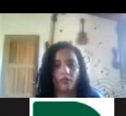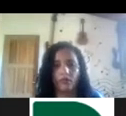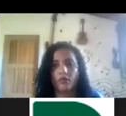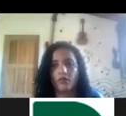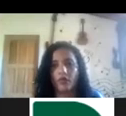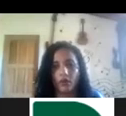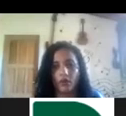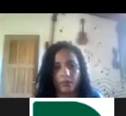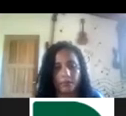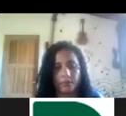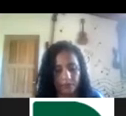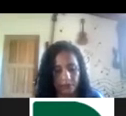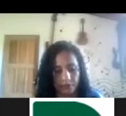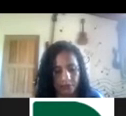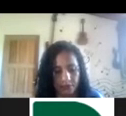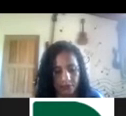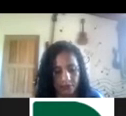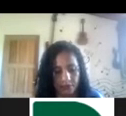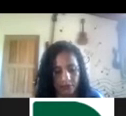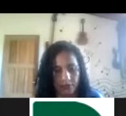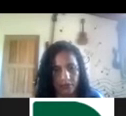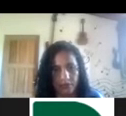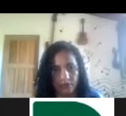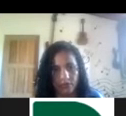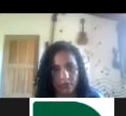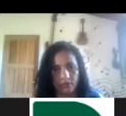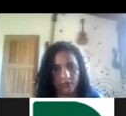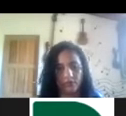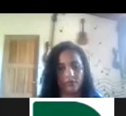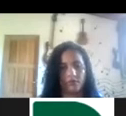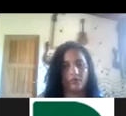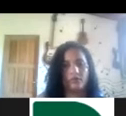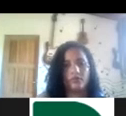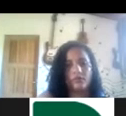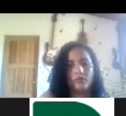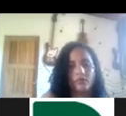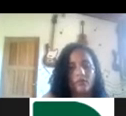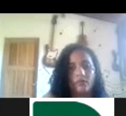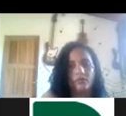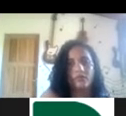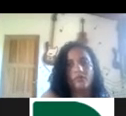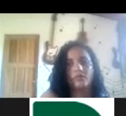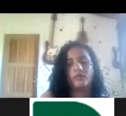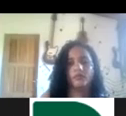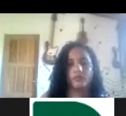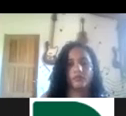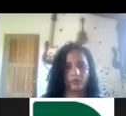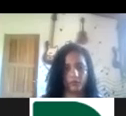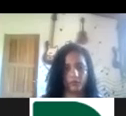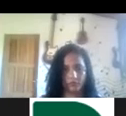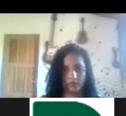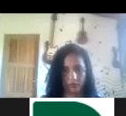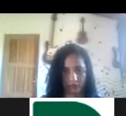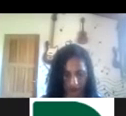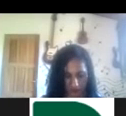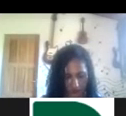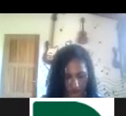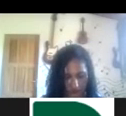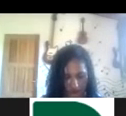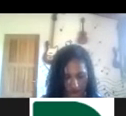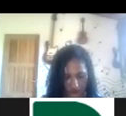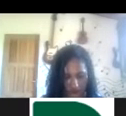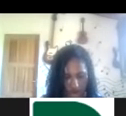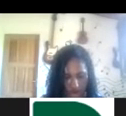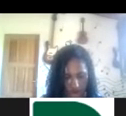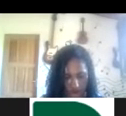ODRs, né? O projeto magistrado virtual, na verdade, ele não estava ligado ao judiciário tradicional nosso, mas estava ligado